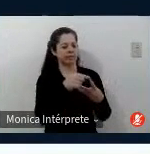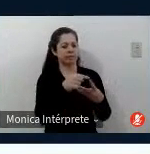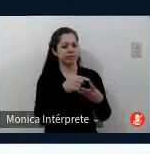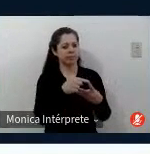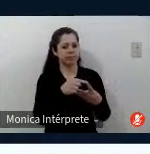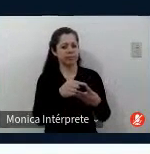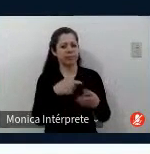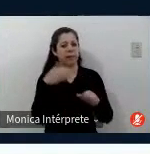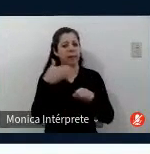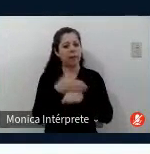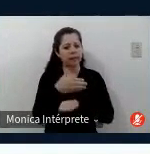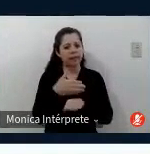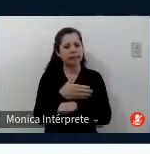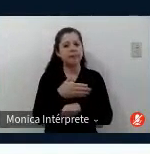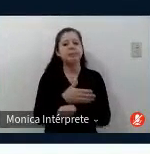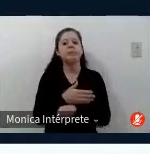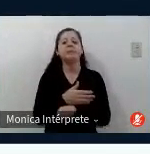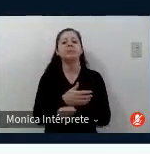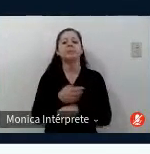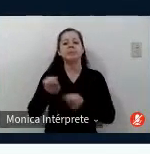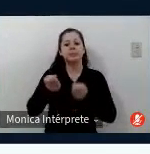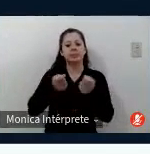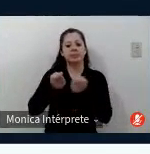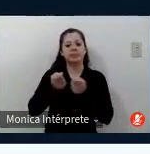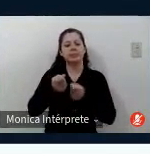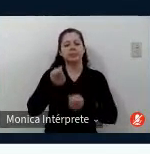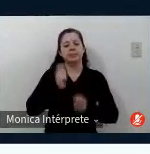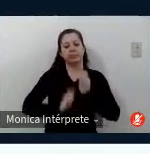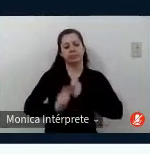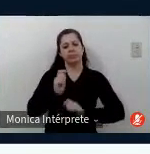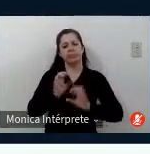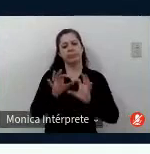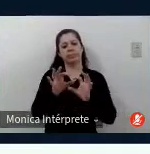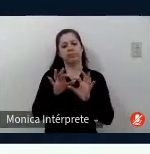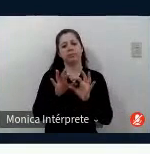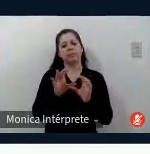participação e gestão democrática, da